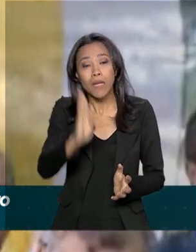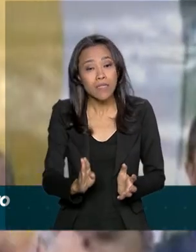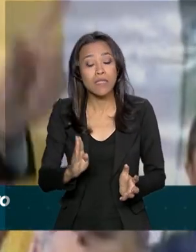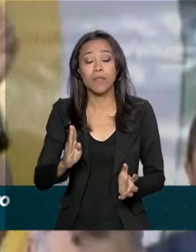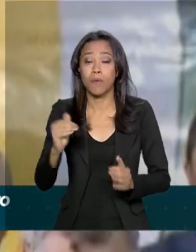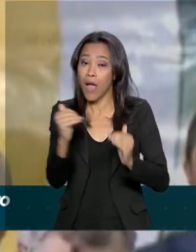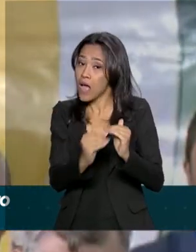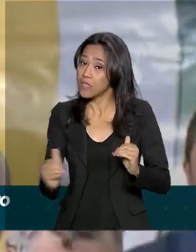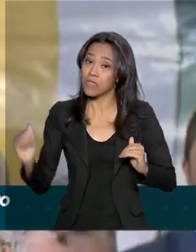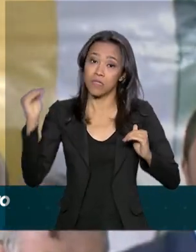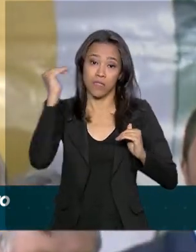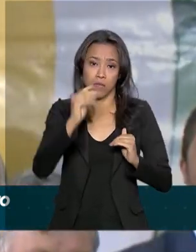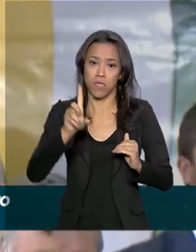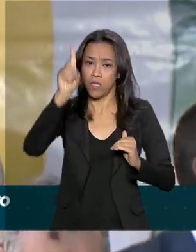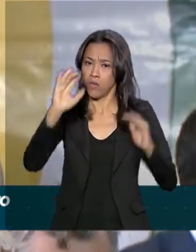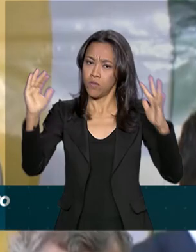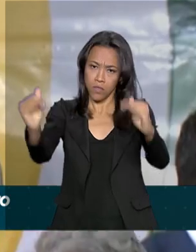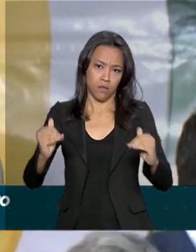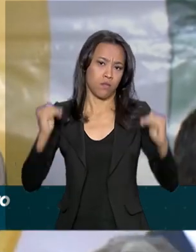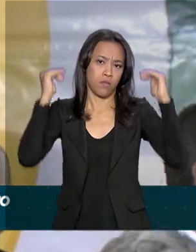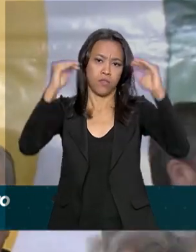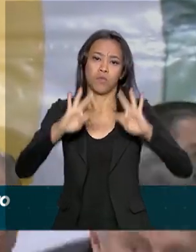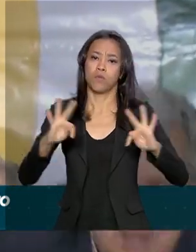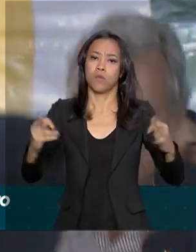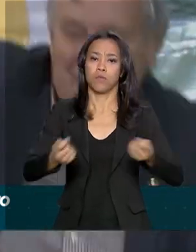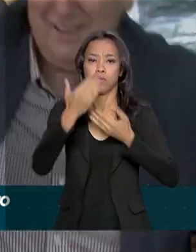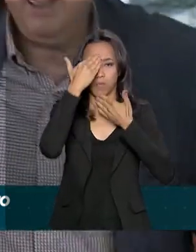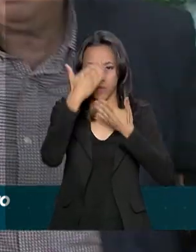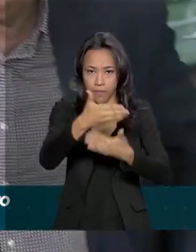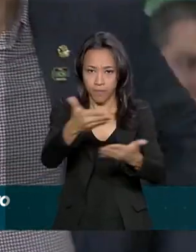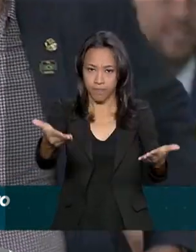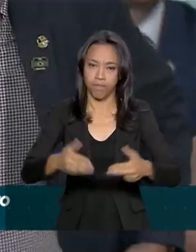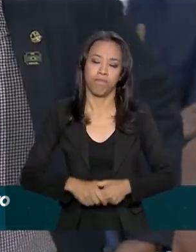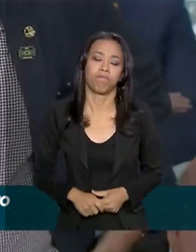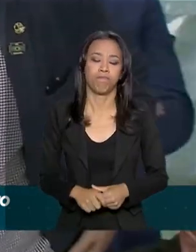de tudo. E Deus acima de todos. Muito obrigado.